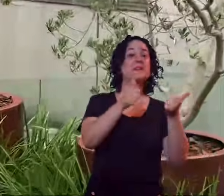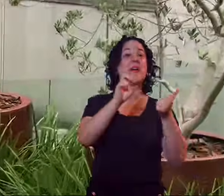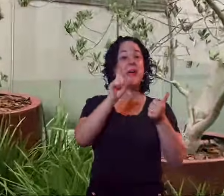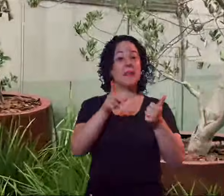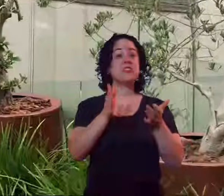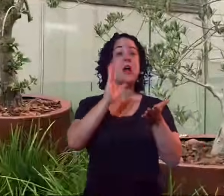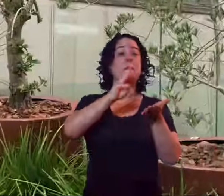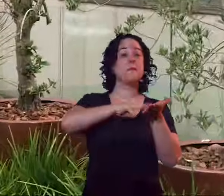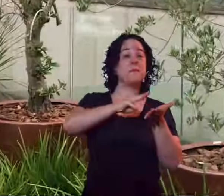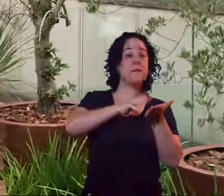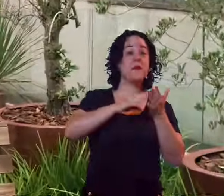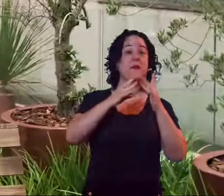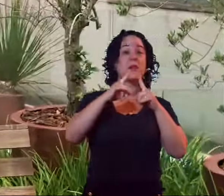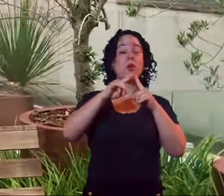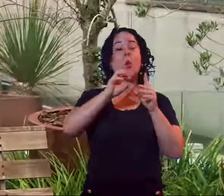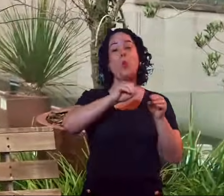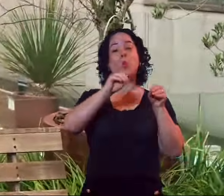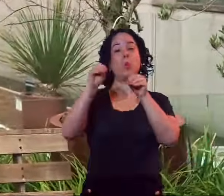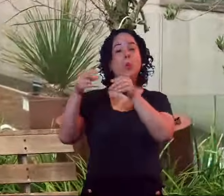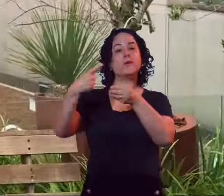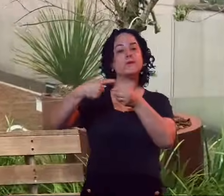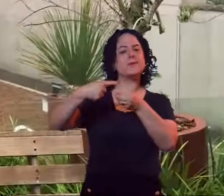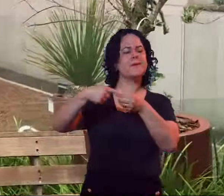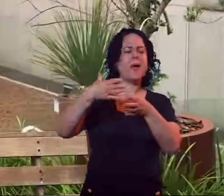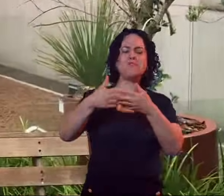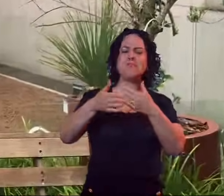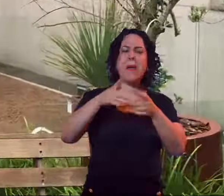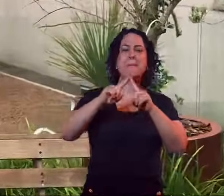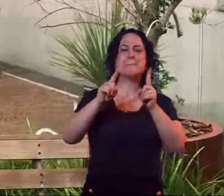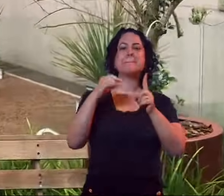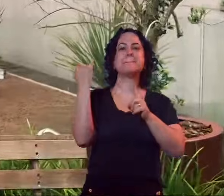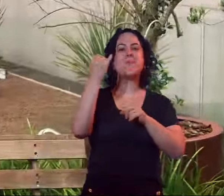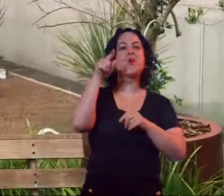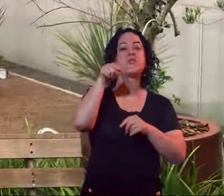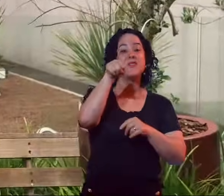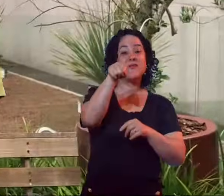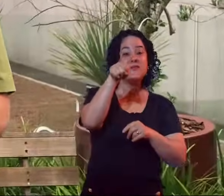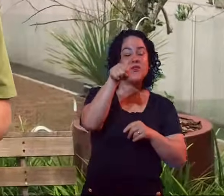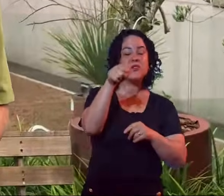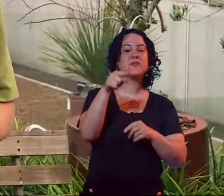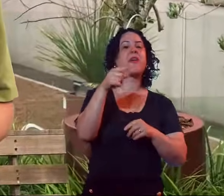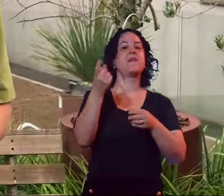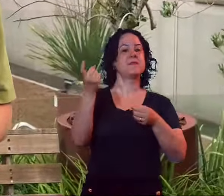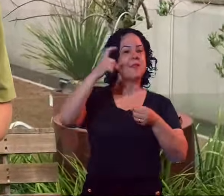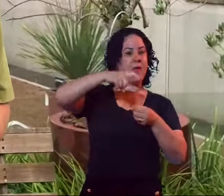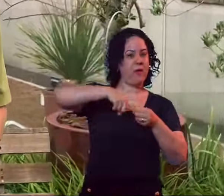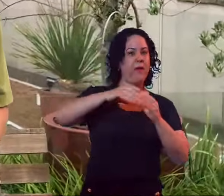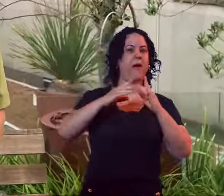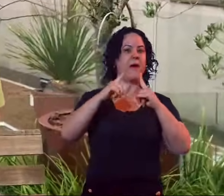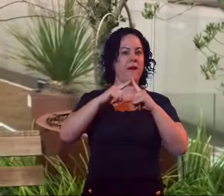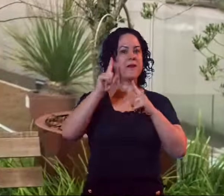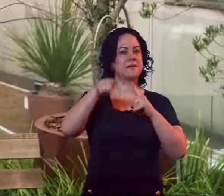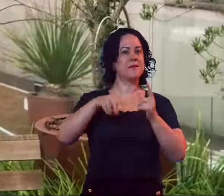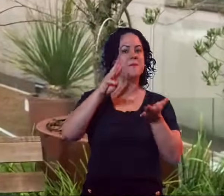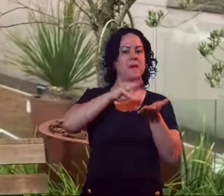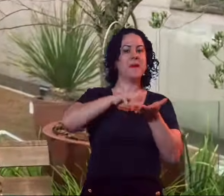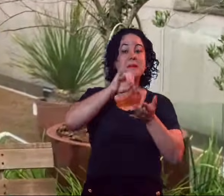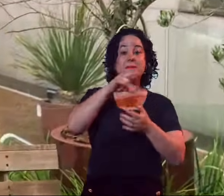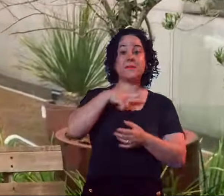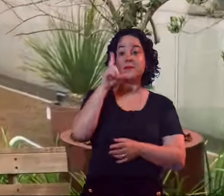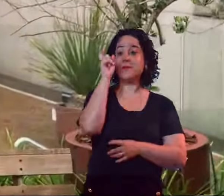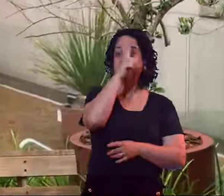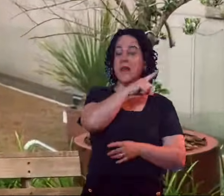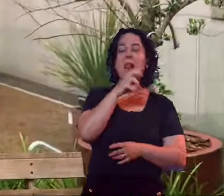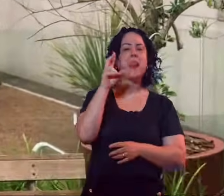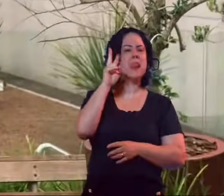igreja, mudou de cidade. O importante é você se integrar, fazer parte aqui da nossa igreja. E olha, se você tiver alguma dificuldade, lembra do nosso